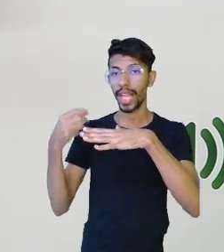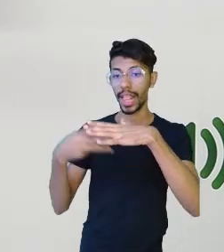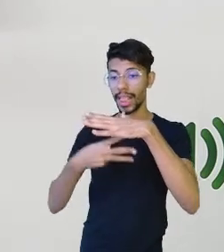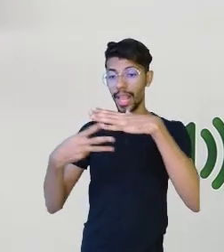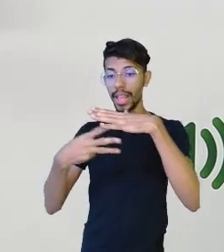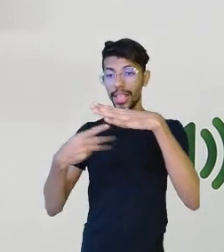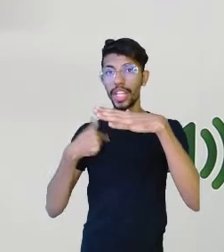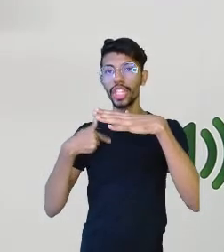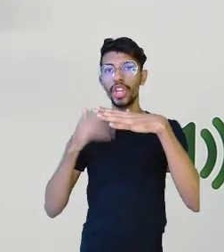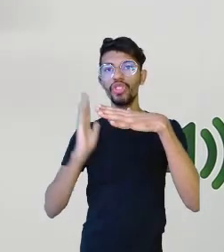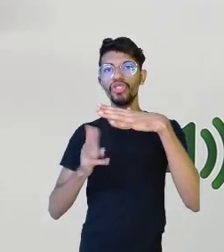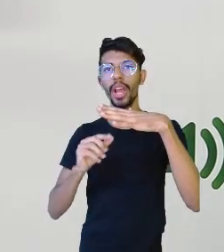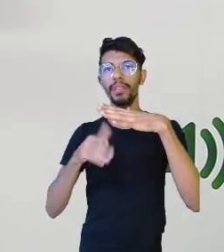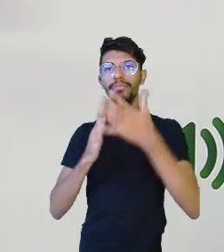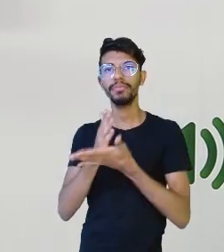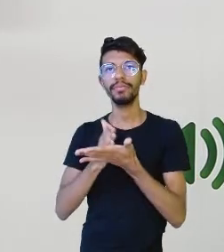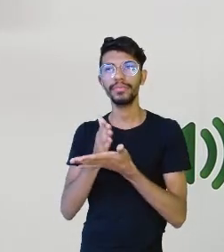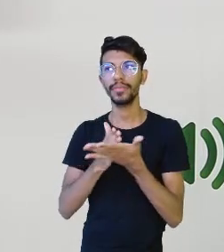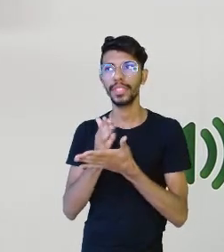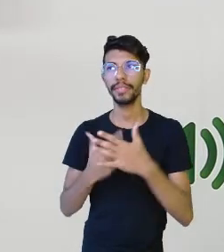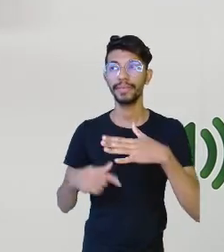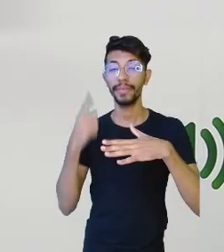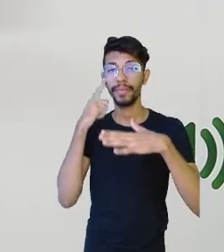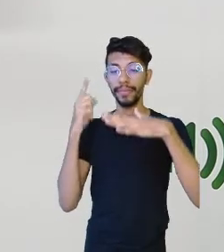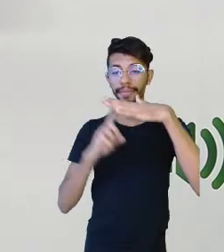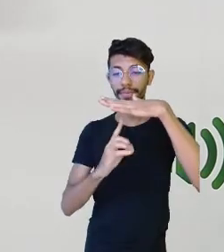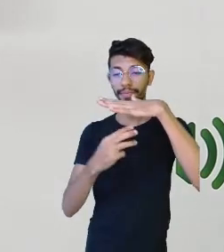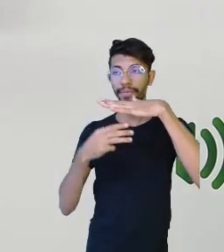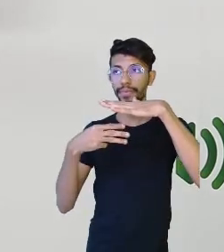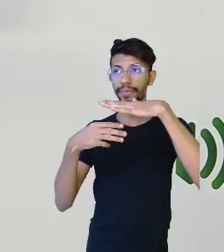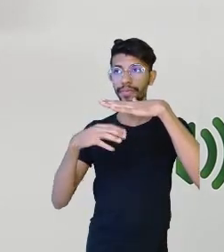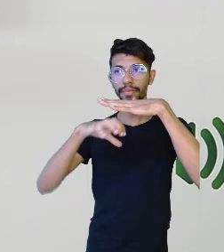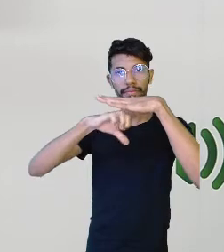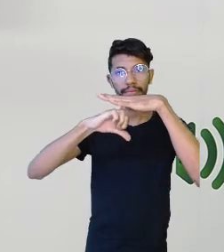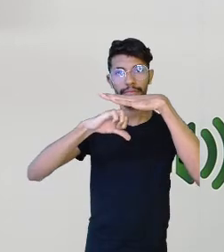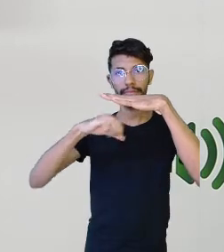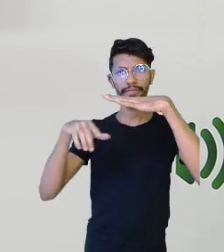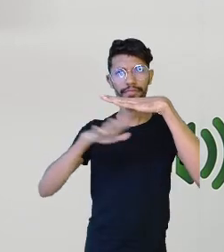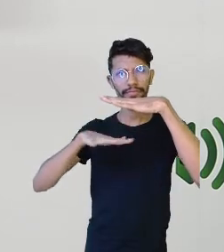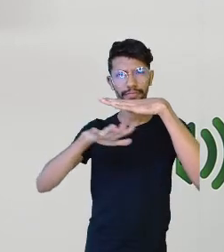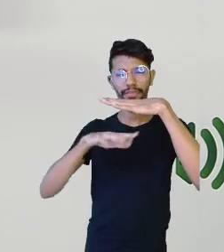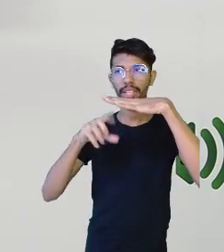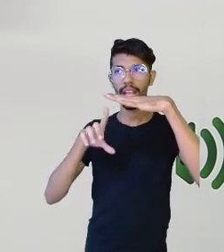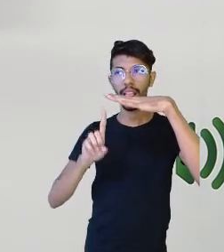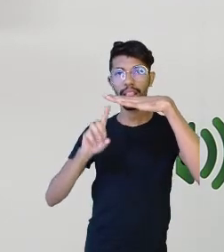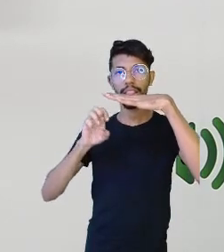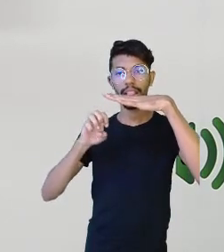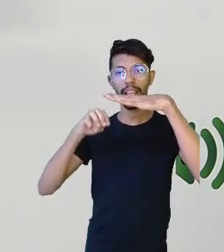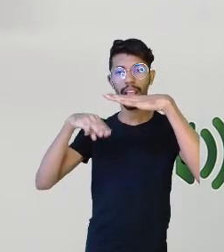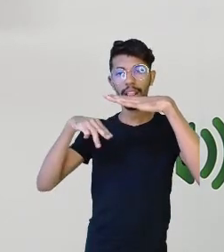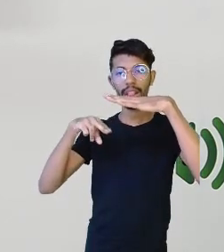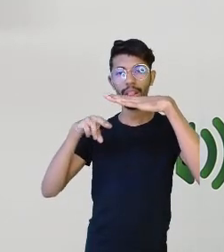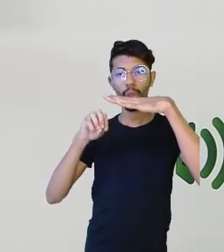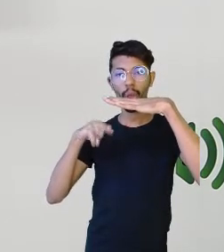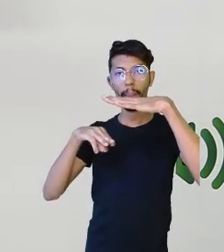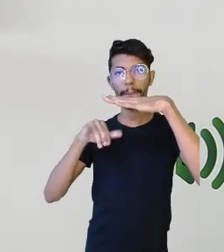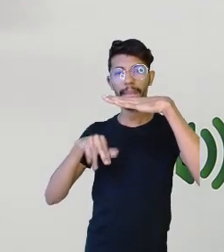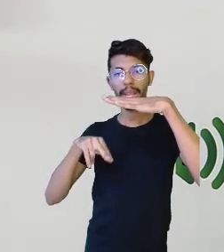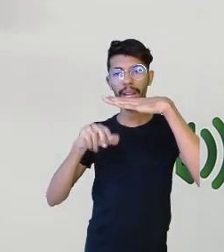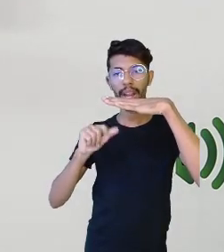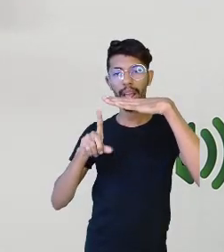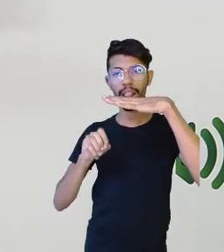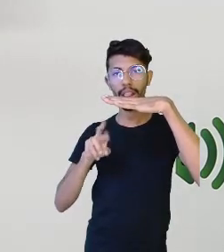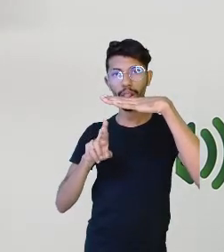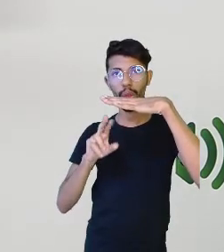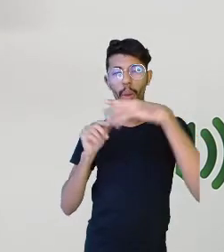Beleza? E o denominador é o número escrito na parte inferior e indica o número de partes que dividimos